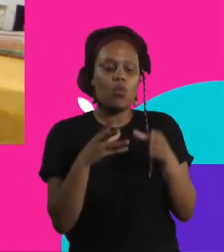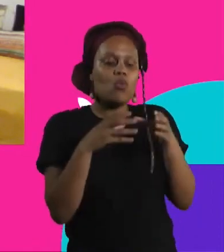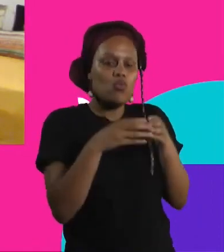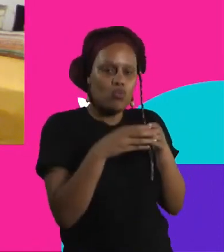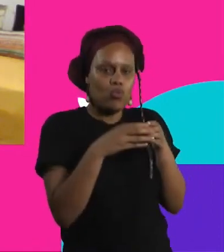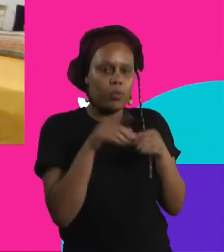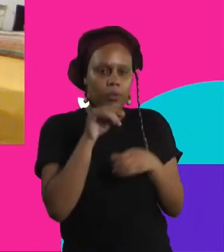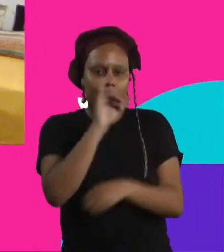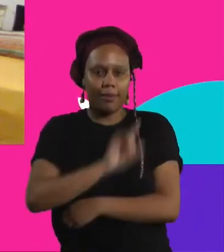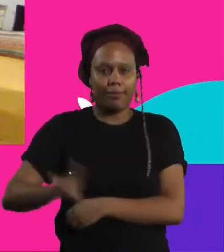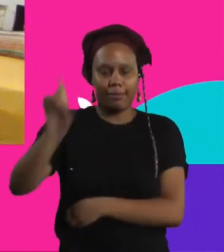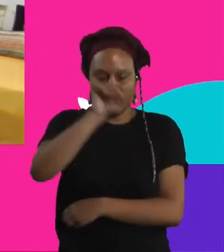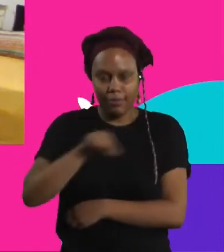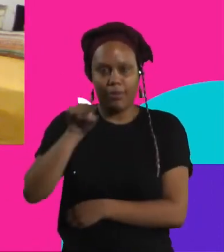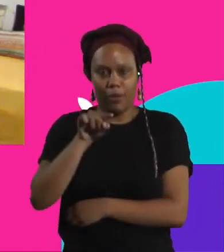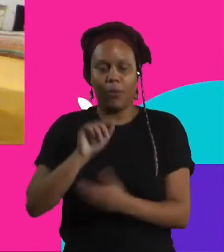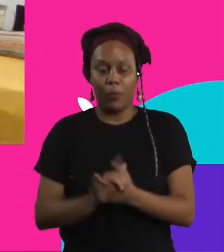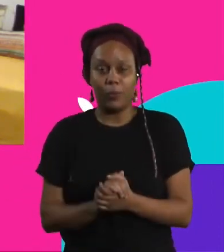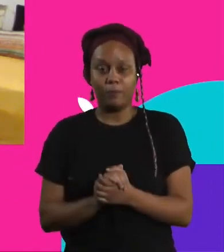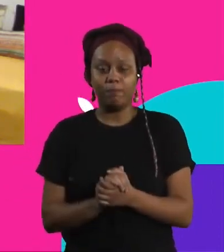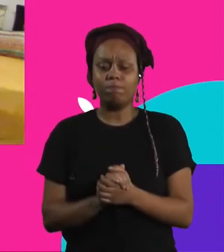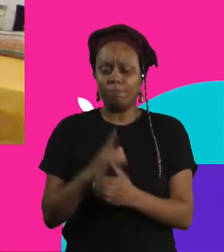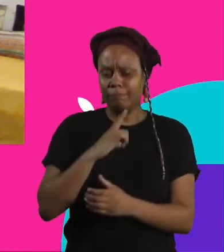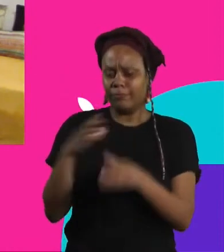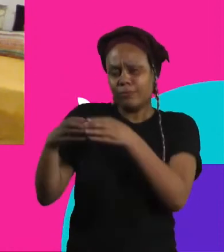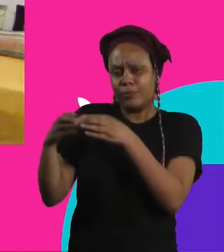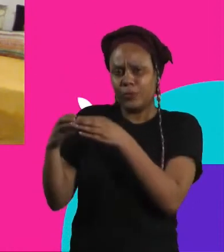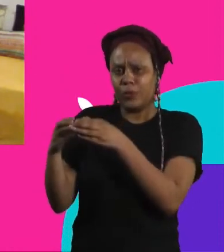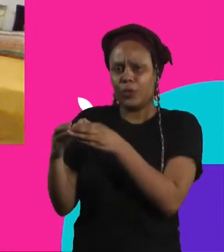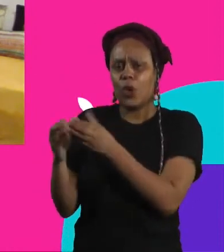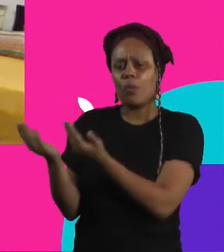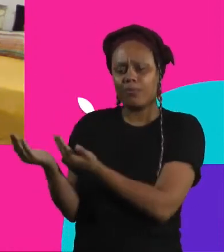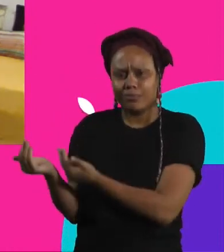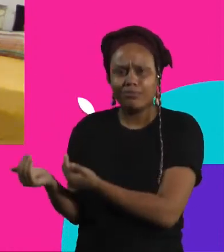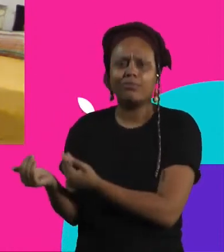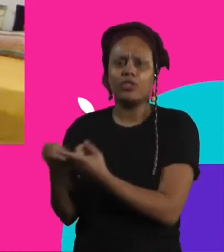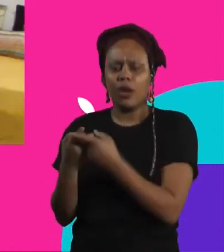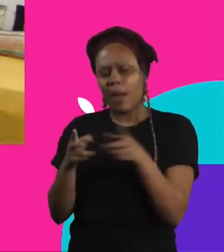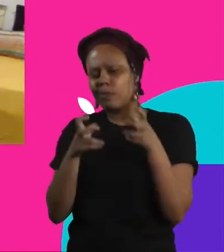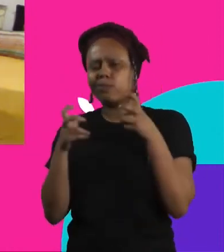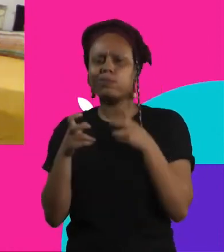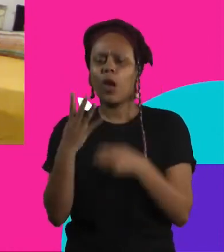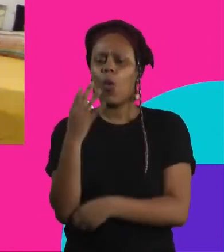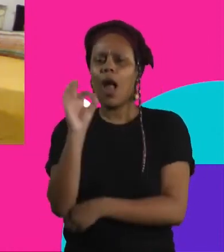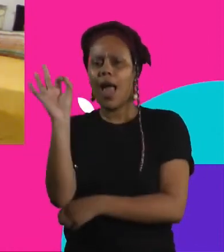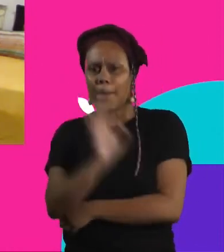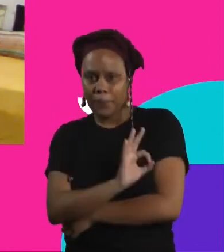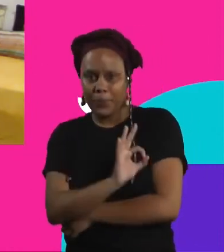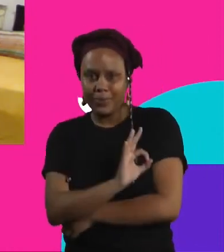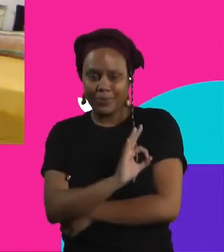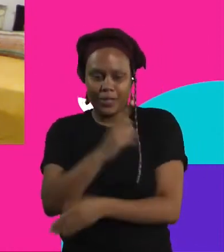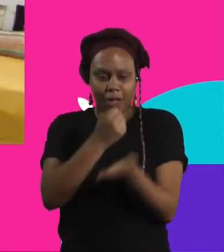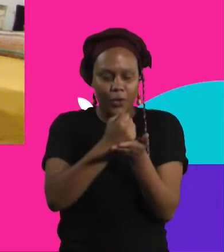muito tecnológico, né, e a equipe super jovem, só que eles perceberam que quase 40% da carteira de clientes